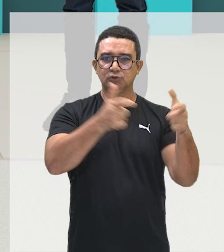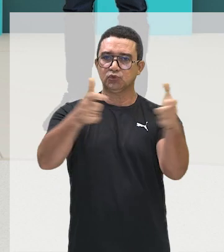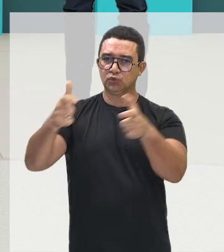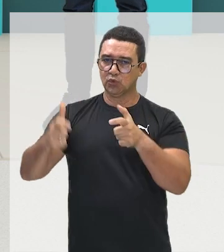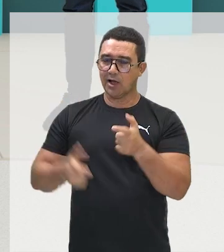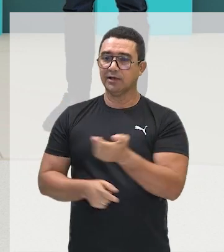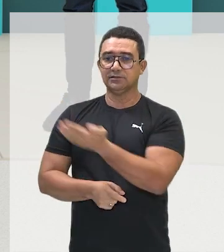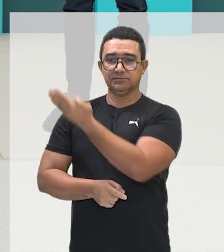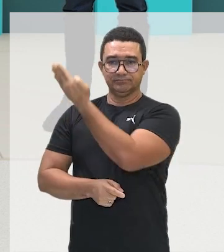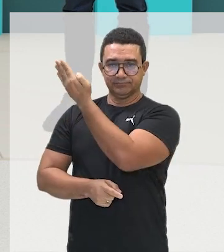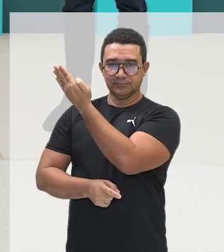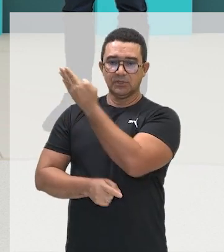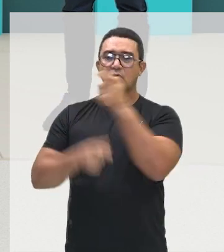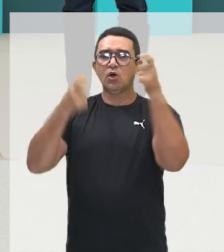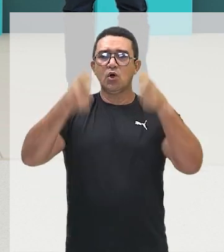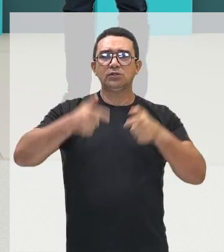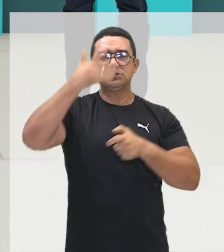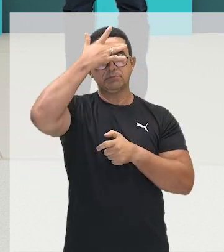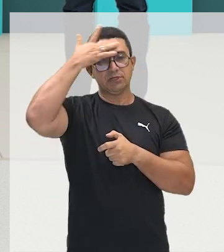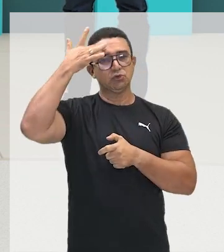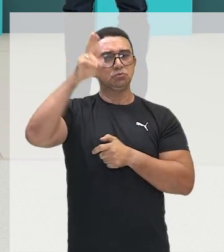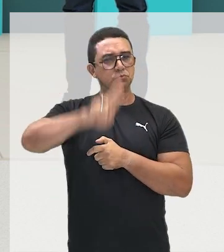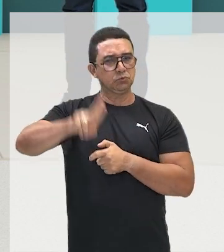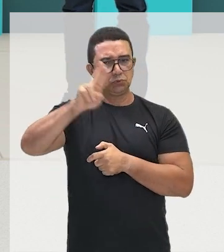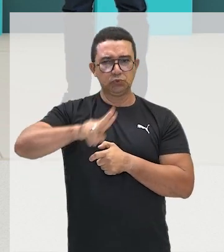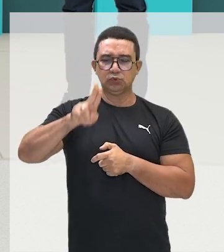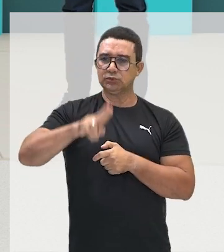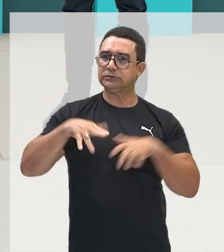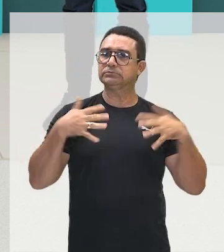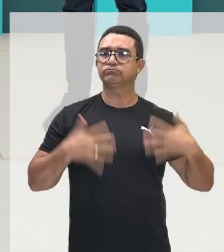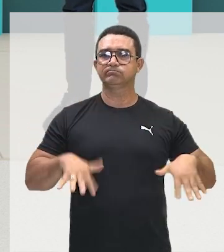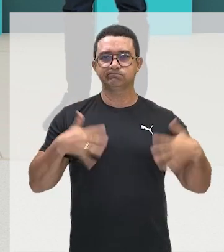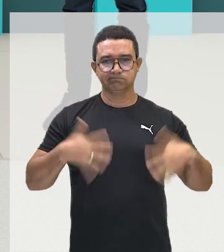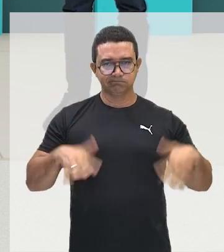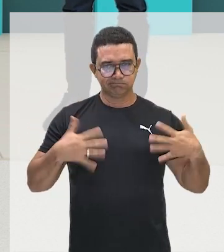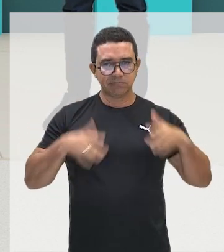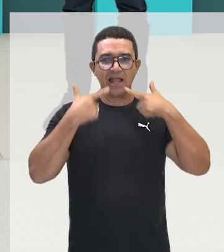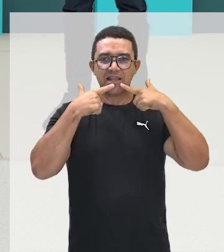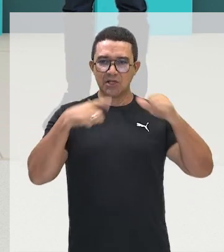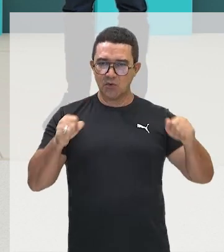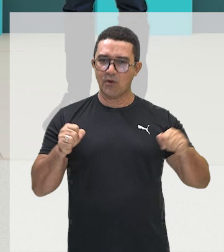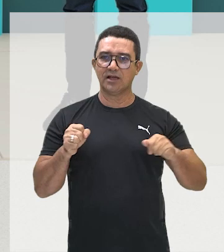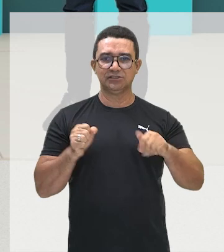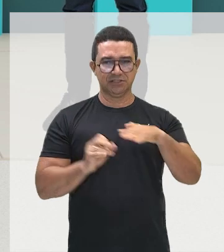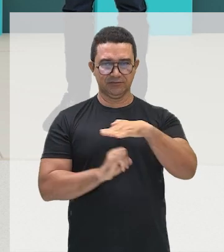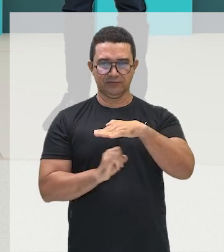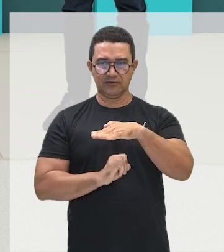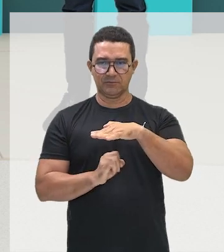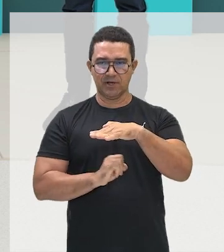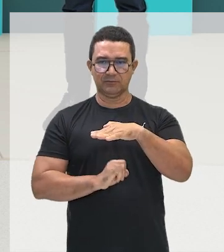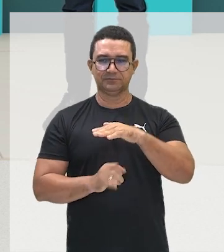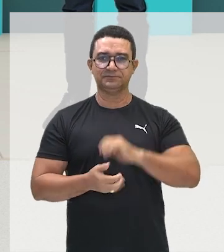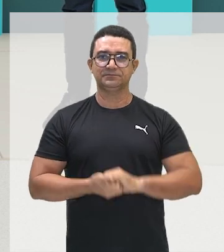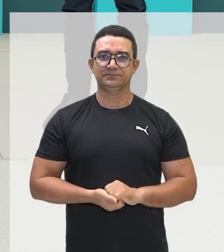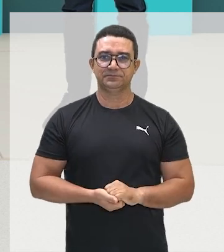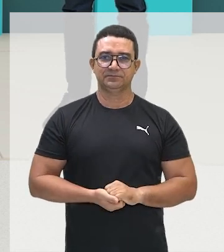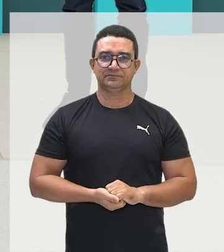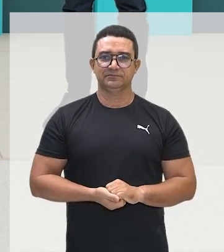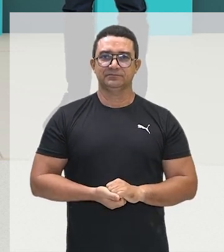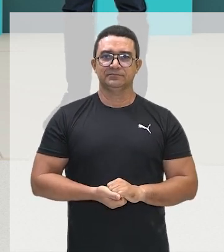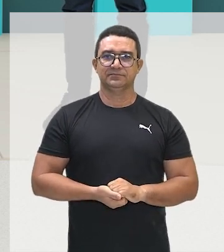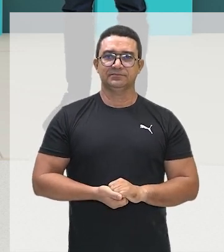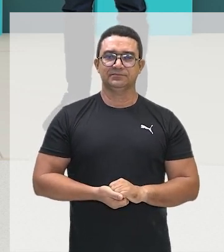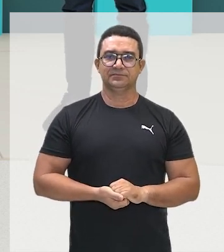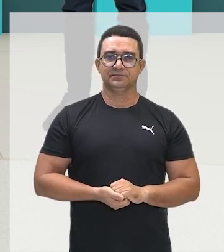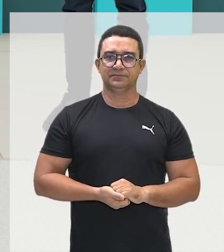locais onde as pessoas utilizam bastante a linguagem informal, tá certo? Inclusive é nesse local onde